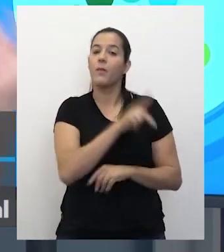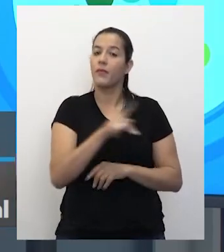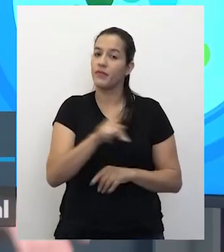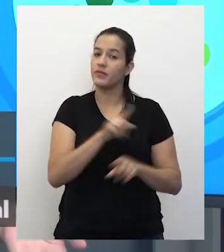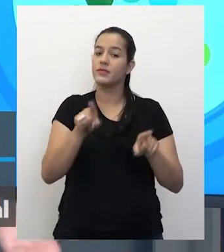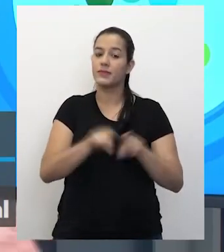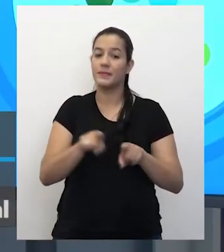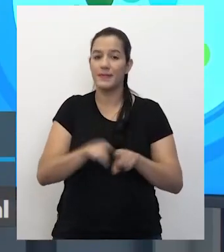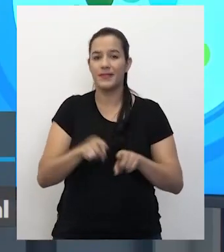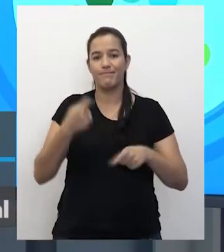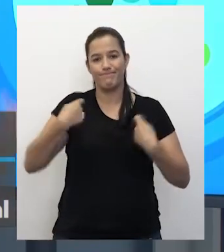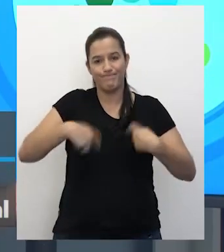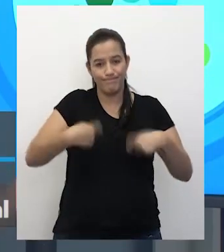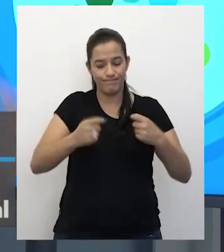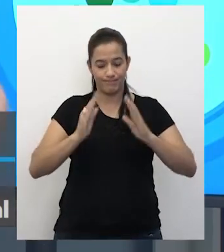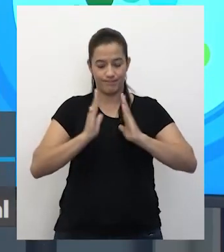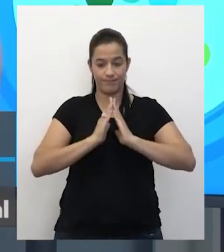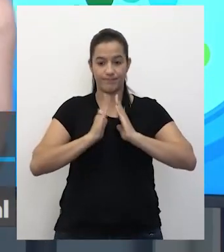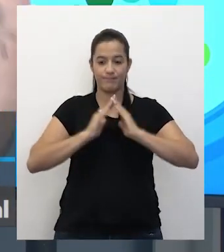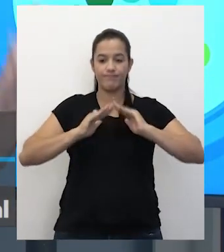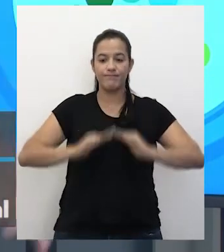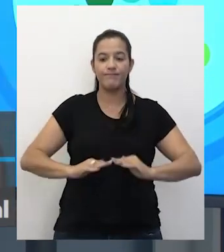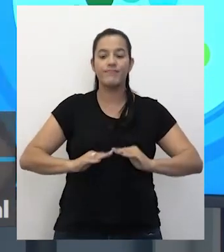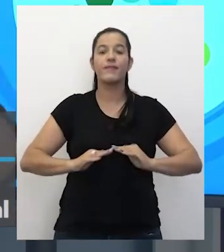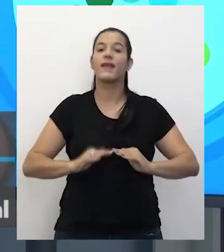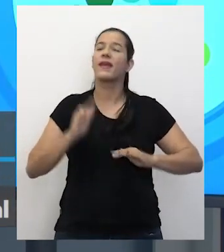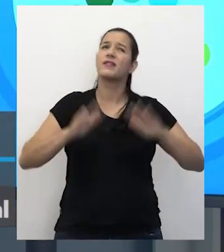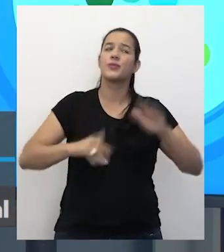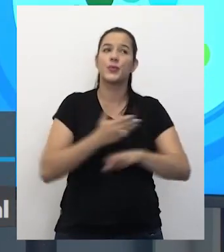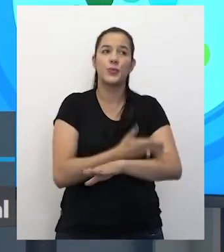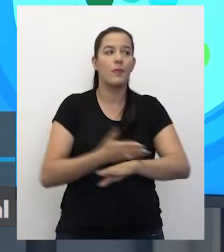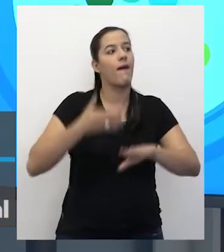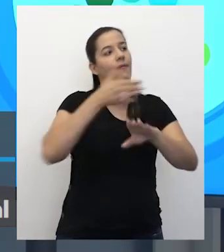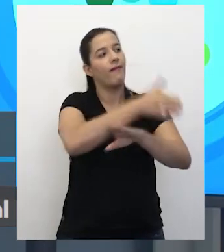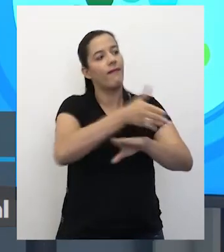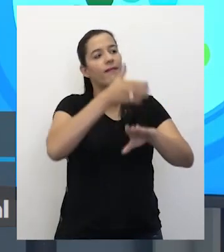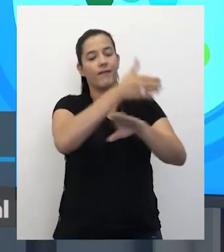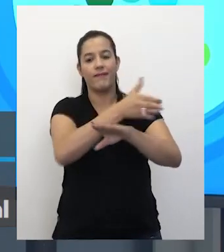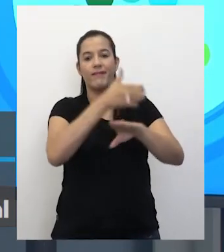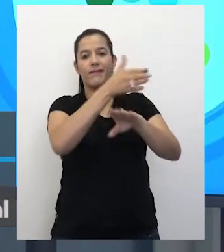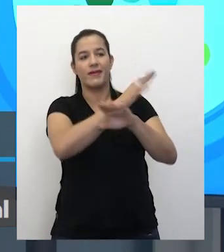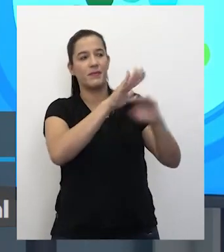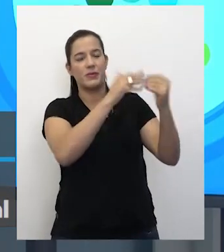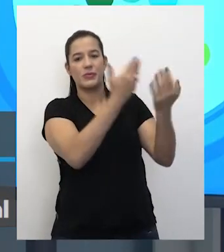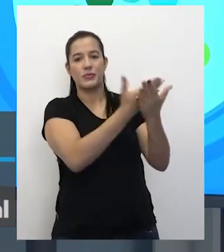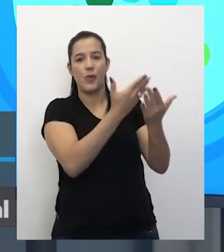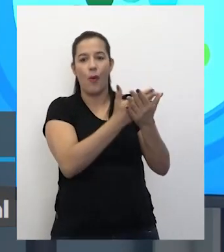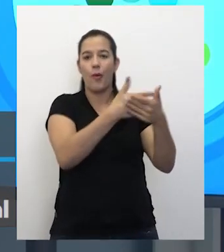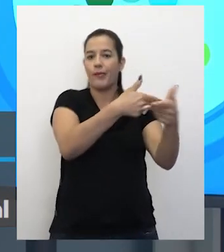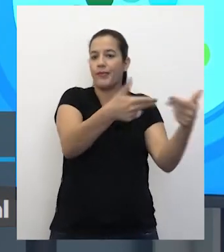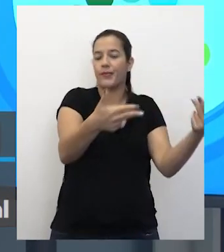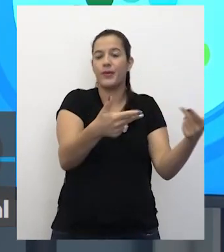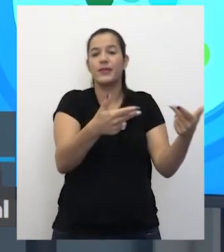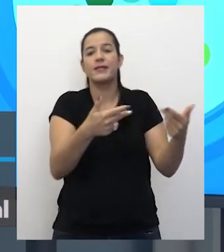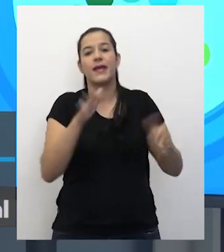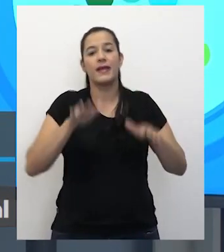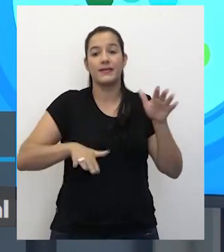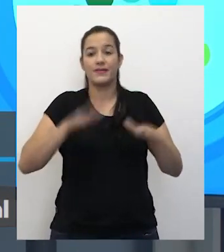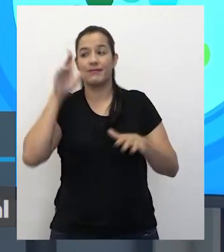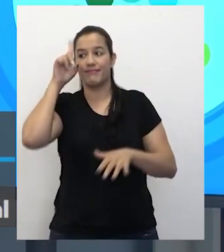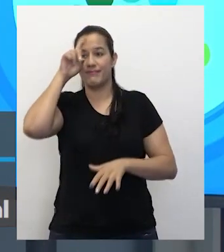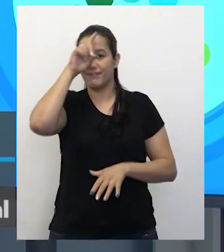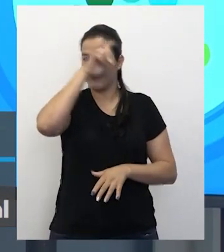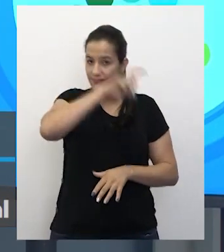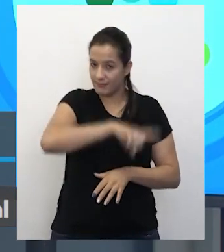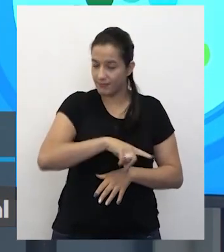em casa, quando a gente estava acostumado a estar na escola. Esse foi realmente um desafio que está aparecendo ainda em algum sentido